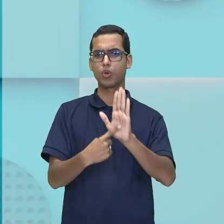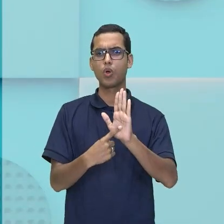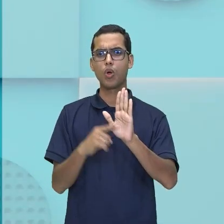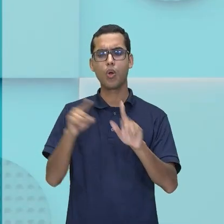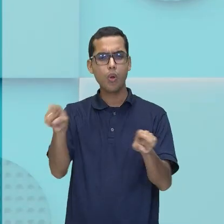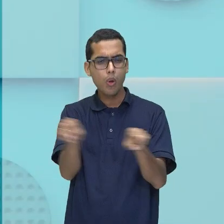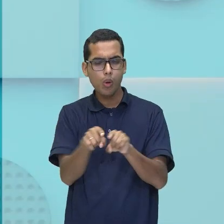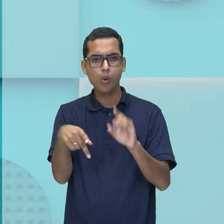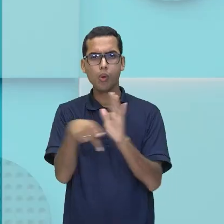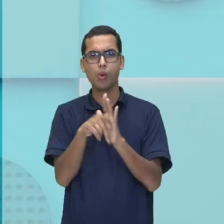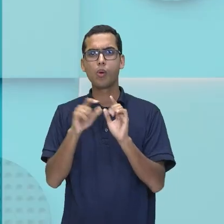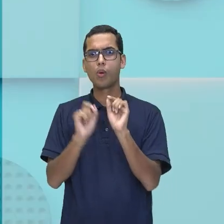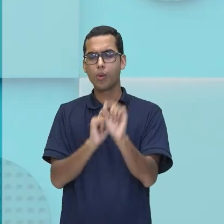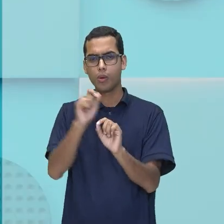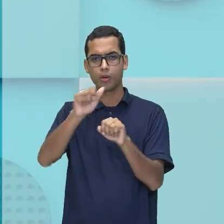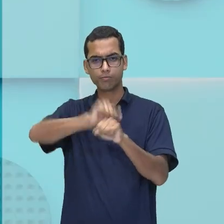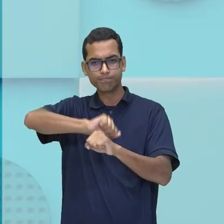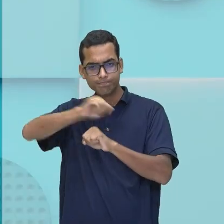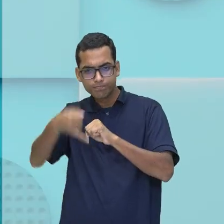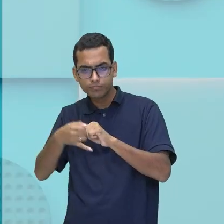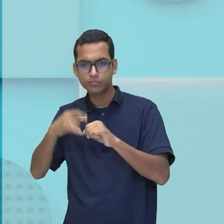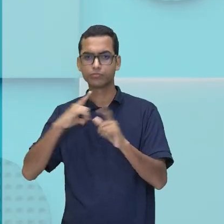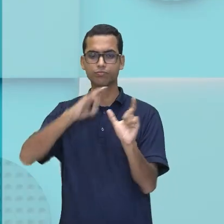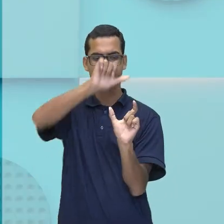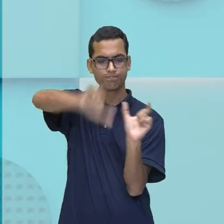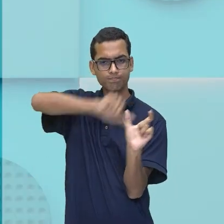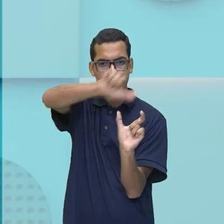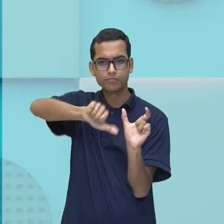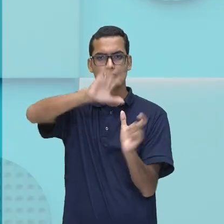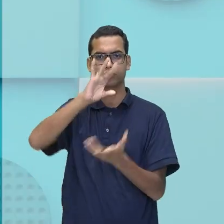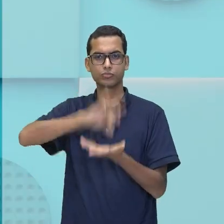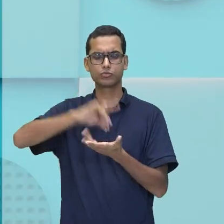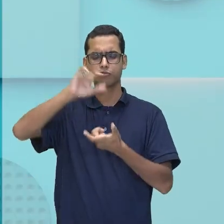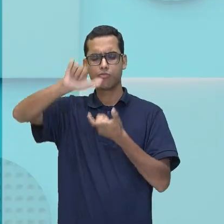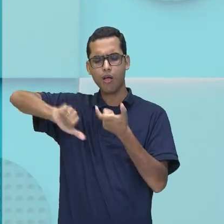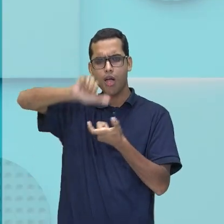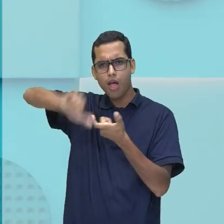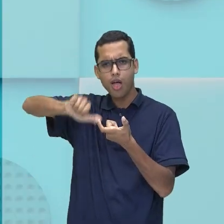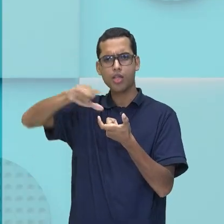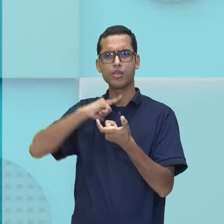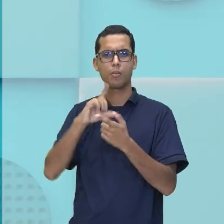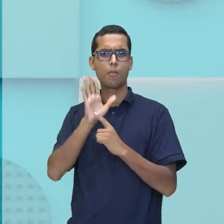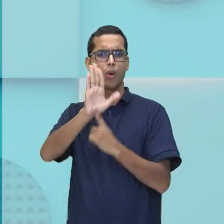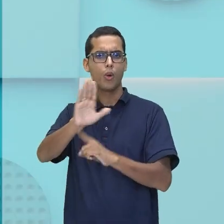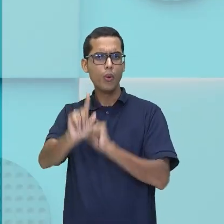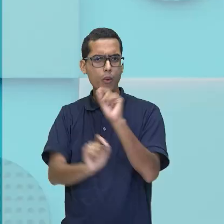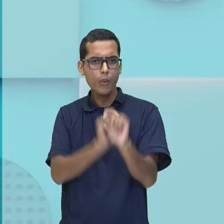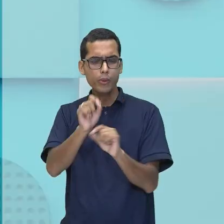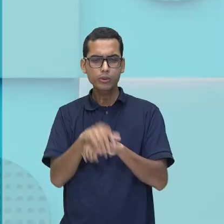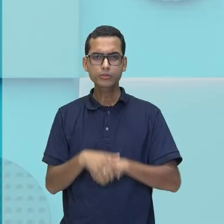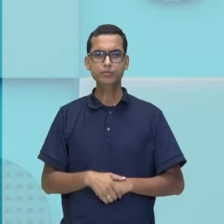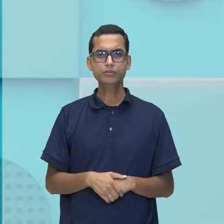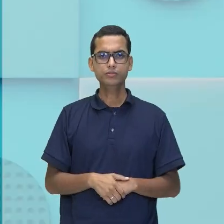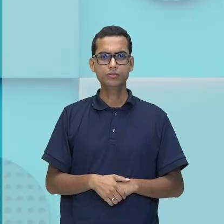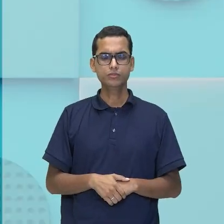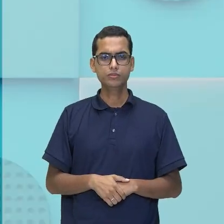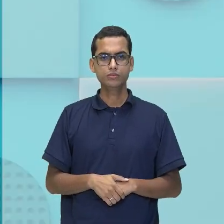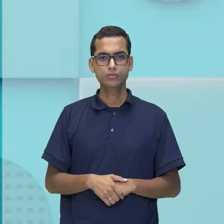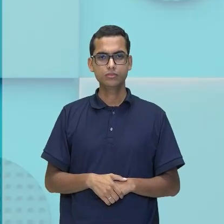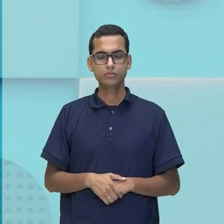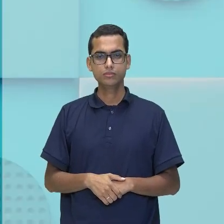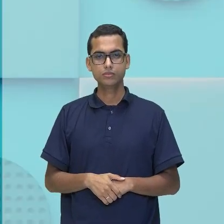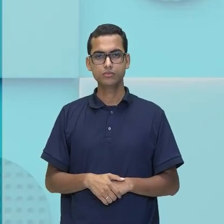é uma classe gramatical variável, então ela flexiona. E se ela flexiona e está dizendo que ela acompanha